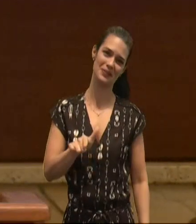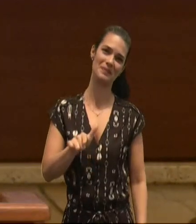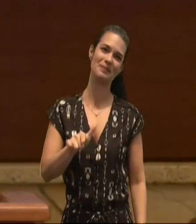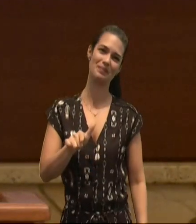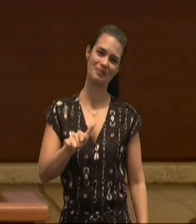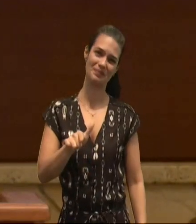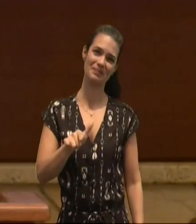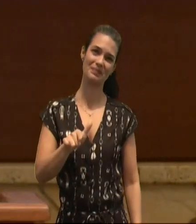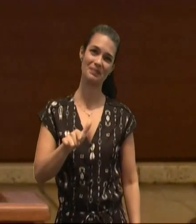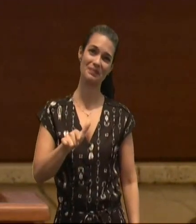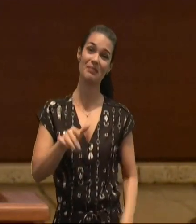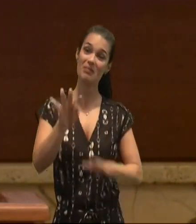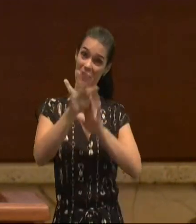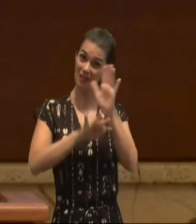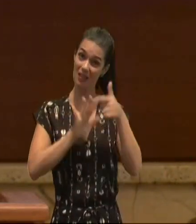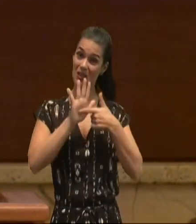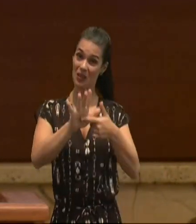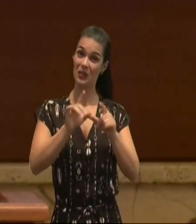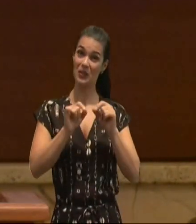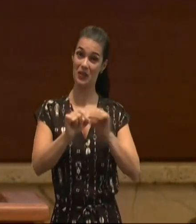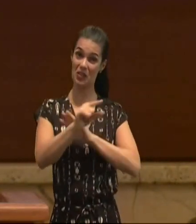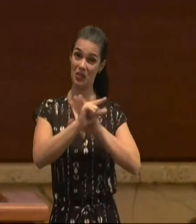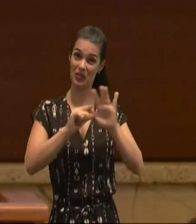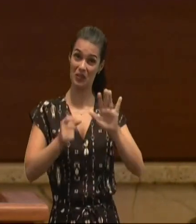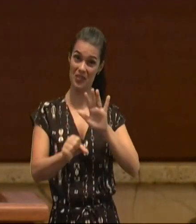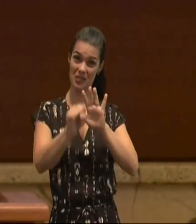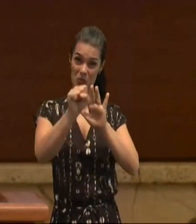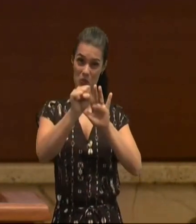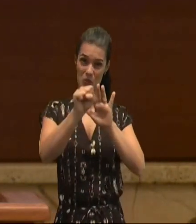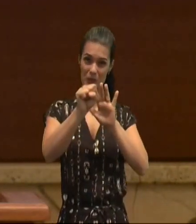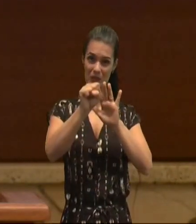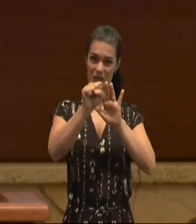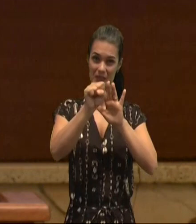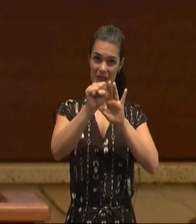E diz aqui o texto, no verso de número 8: